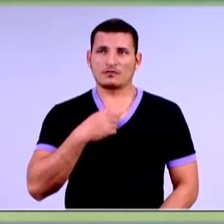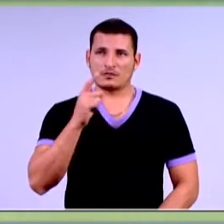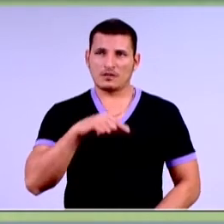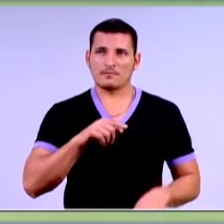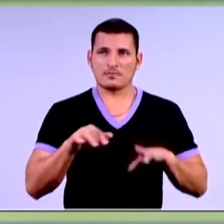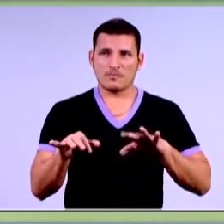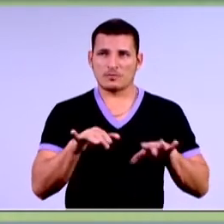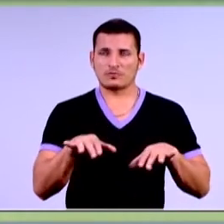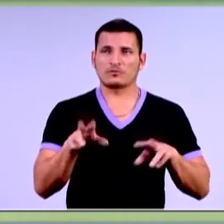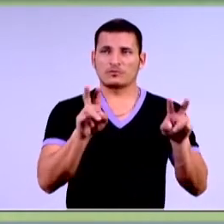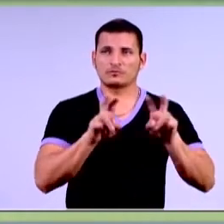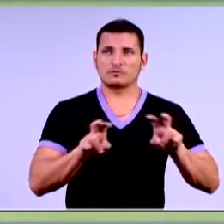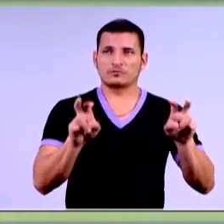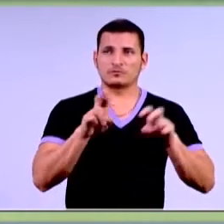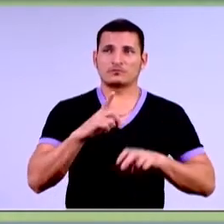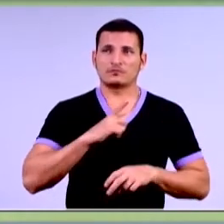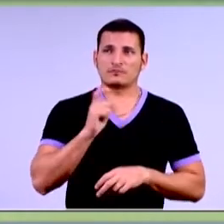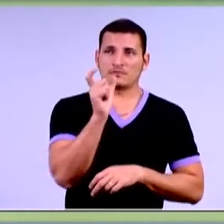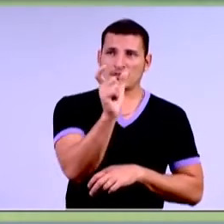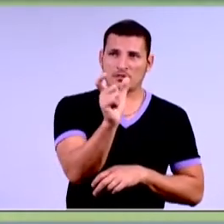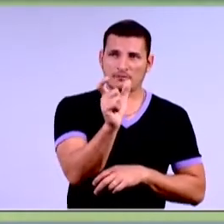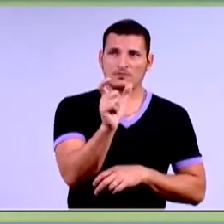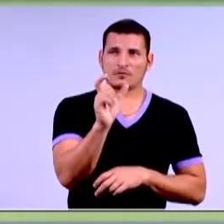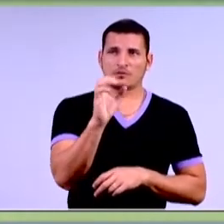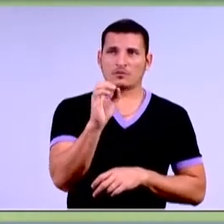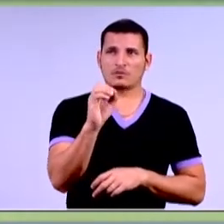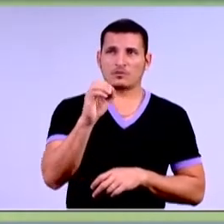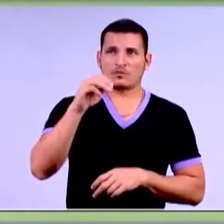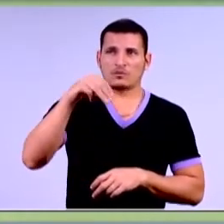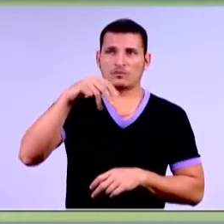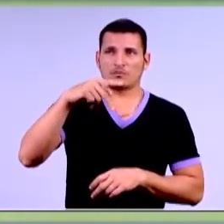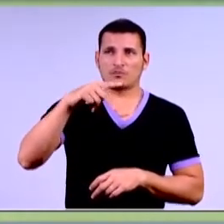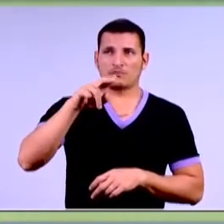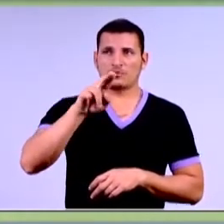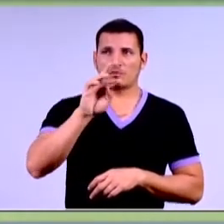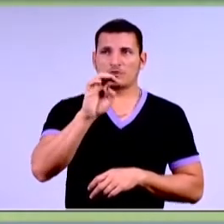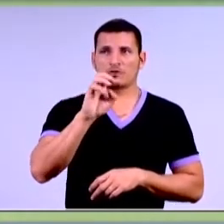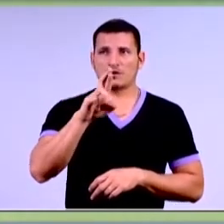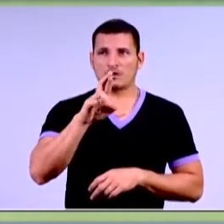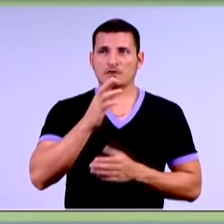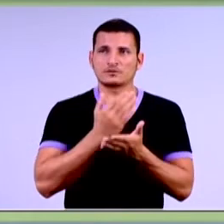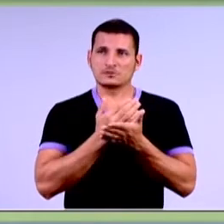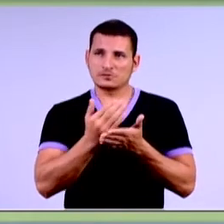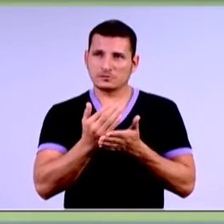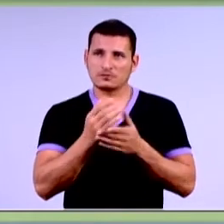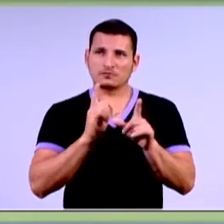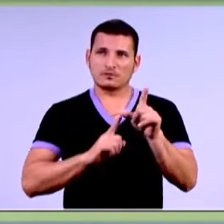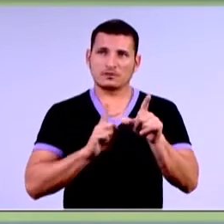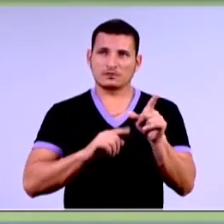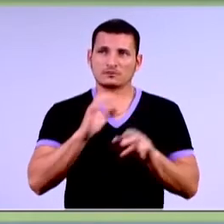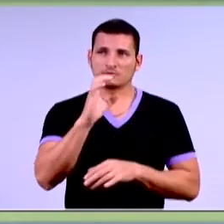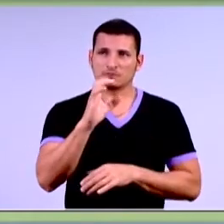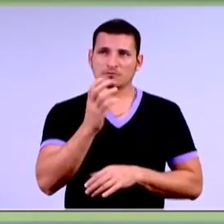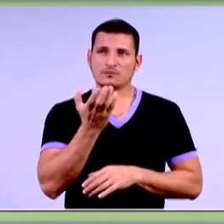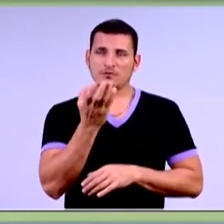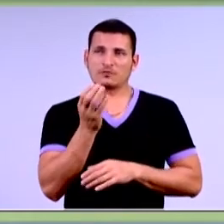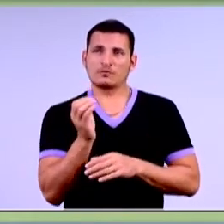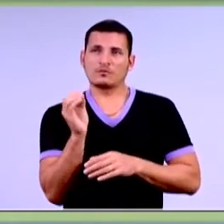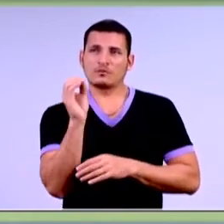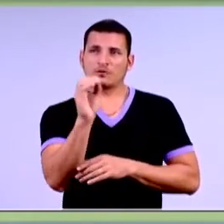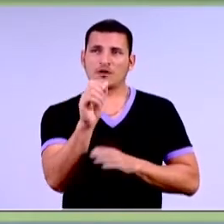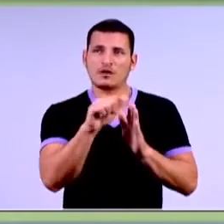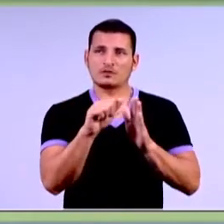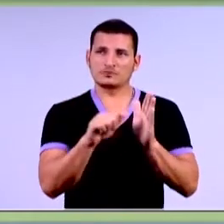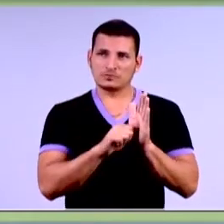de computador então se eu tenho a palavra configura iniciando com uma consoante eu quero botar o artigo para dizer que eu sou um programador